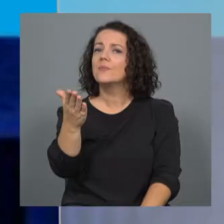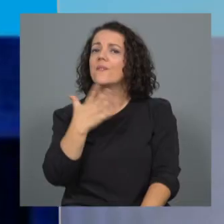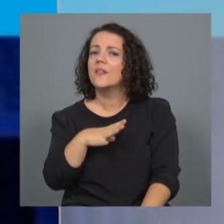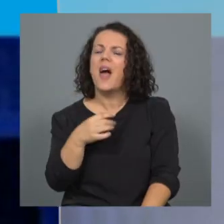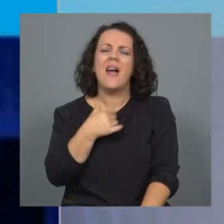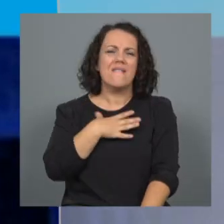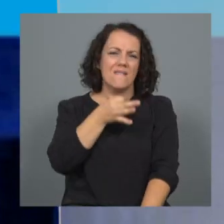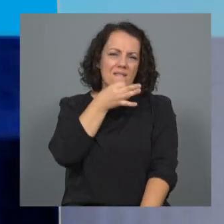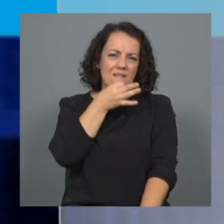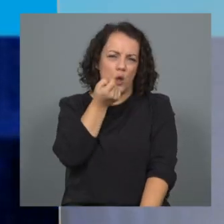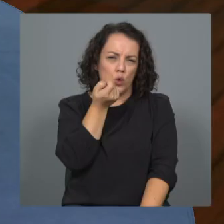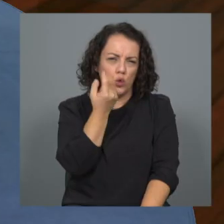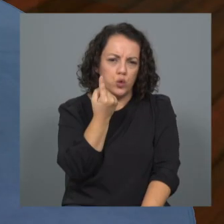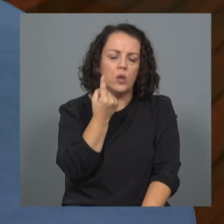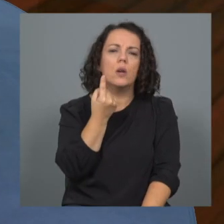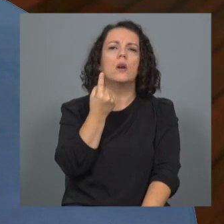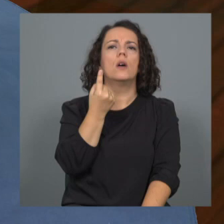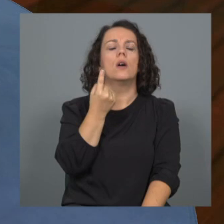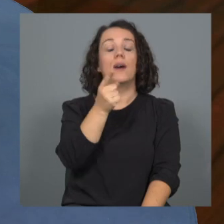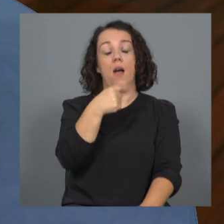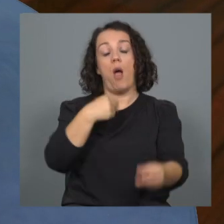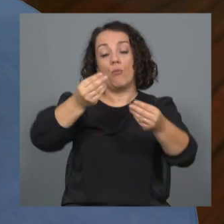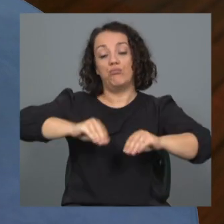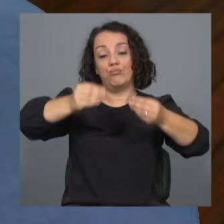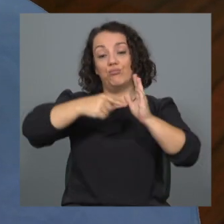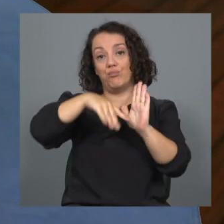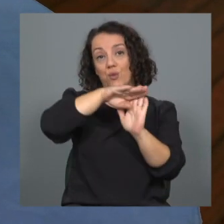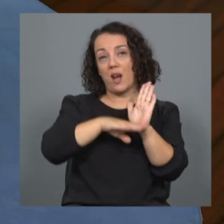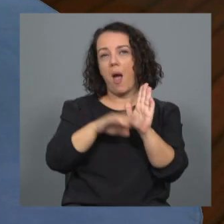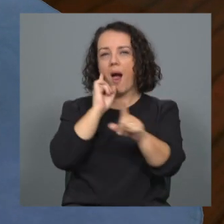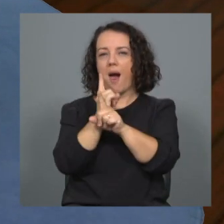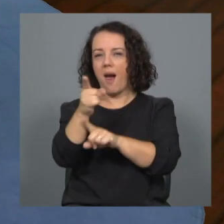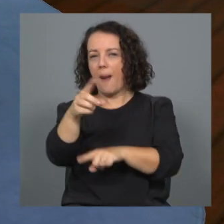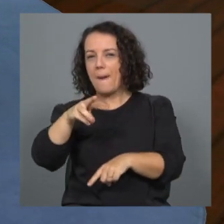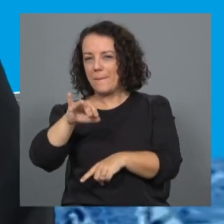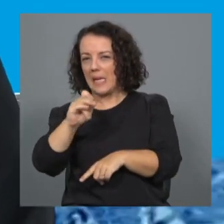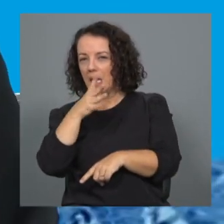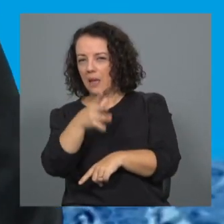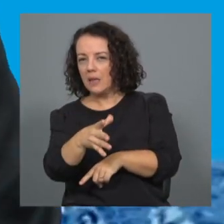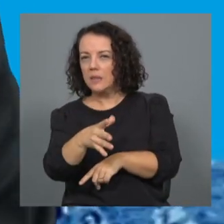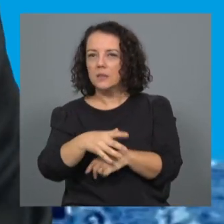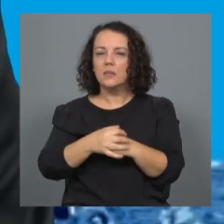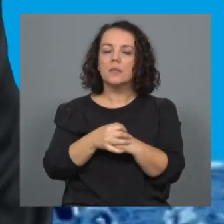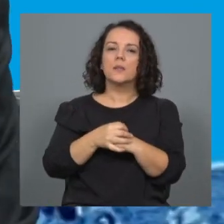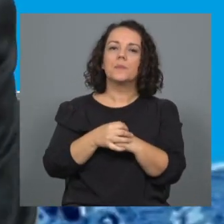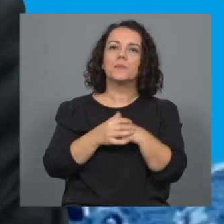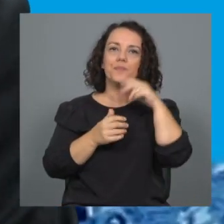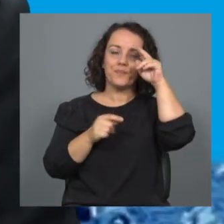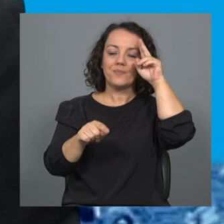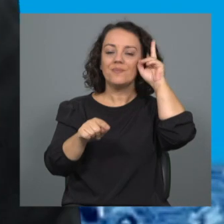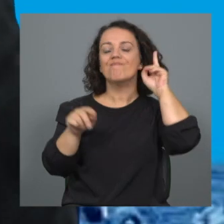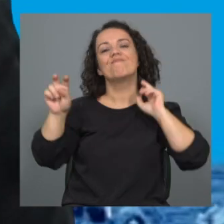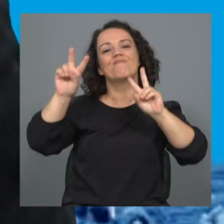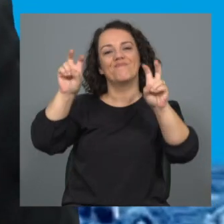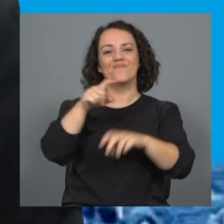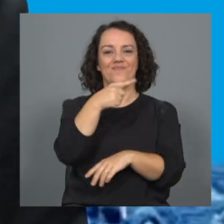coisa que também presidiu ao fazer do programa e que vai na sequência do que a Rosinha estava a dizer, que é este 7x7